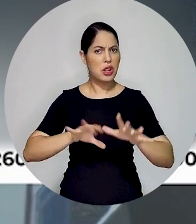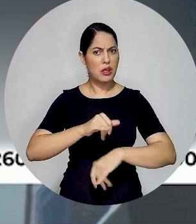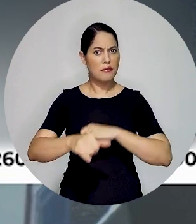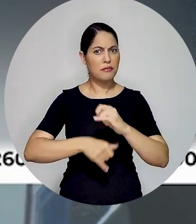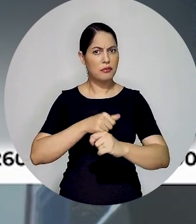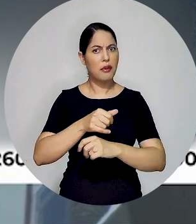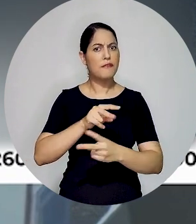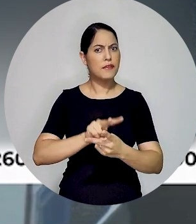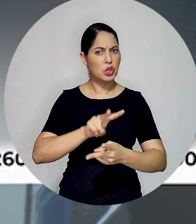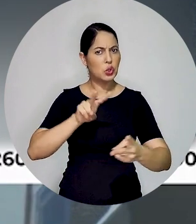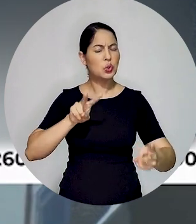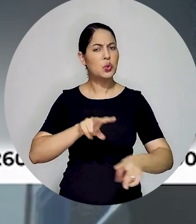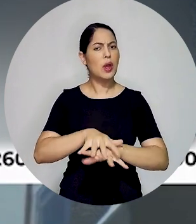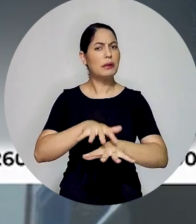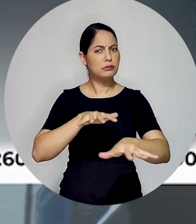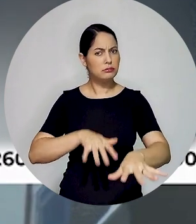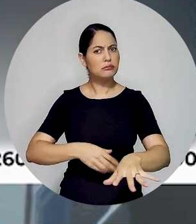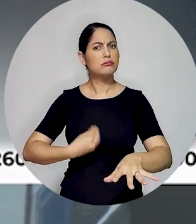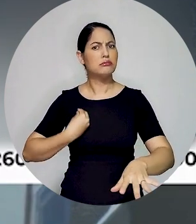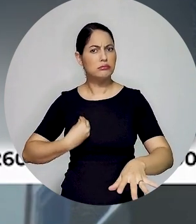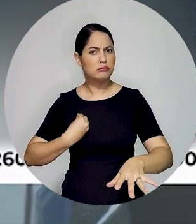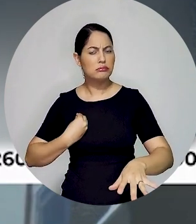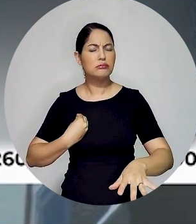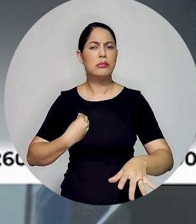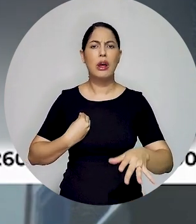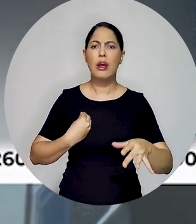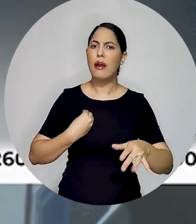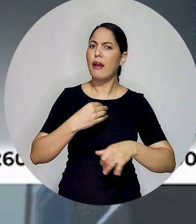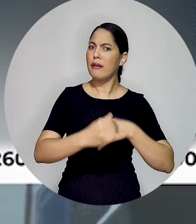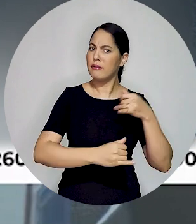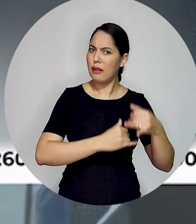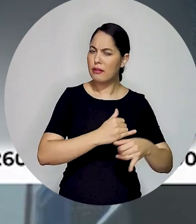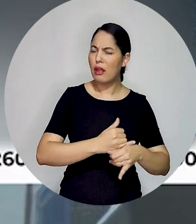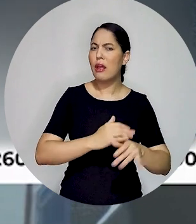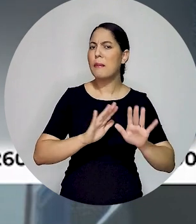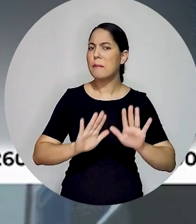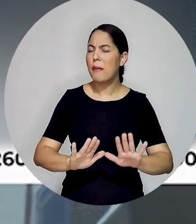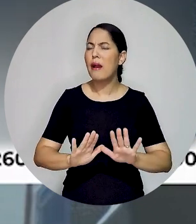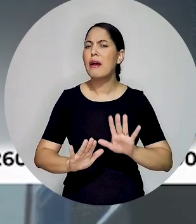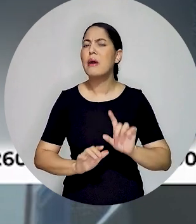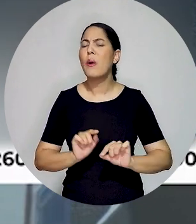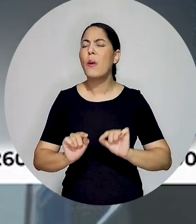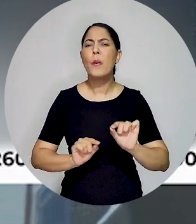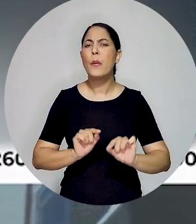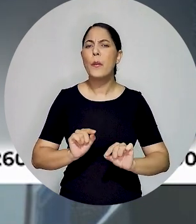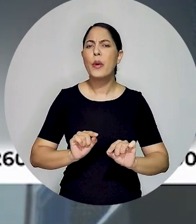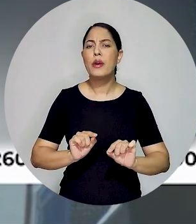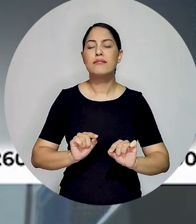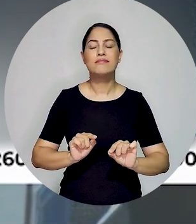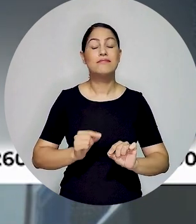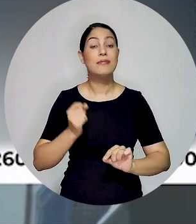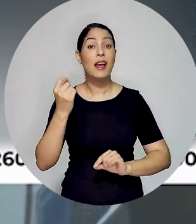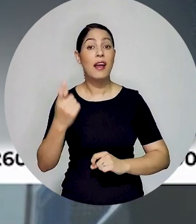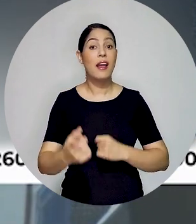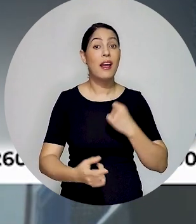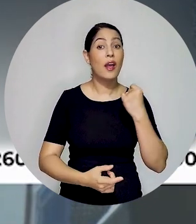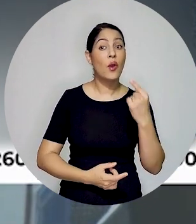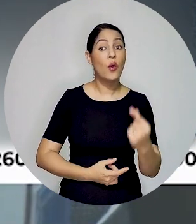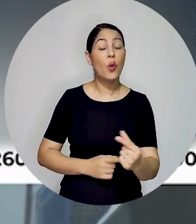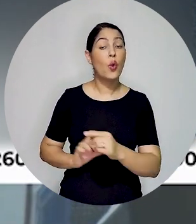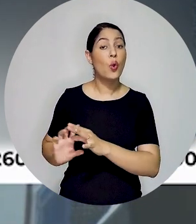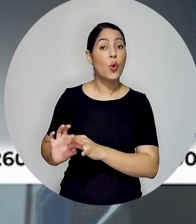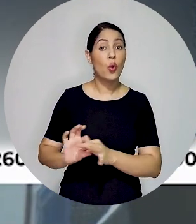designar audiências telepresenciais nas hipóteses ali descritas, tal possibilidade deve ser